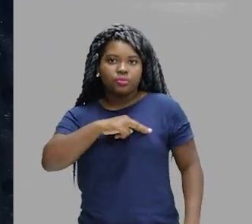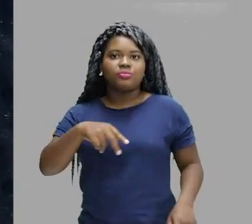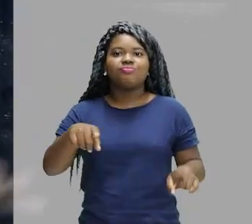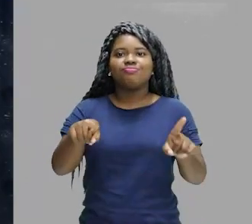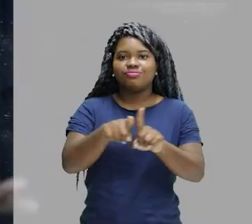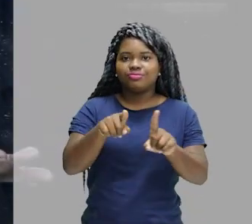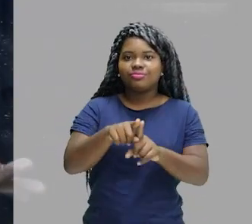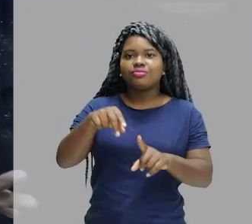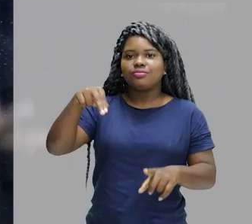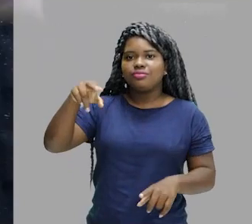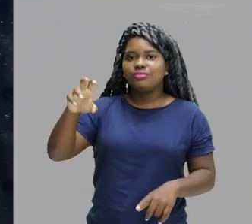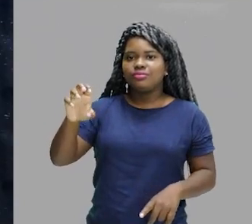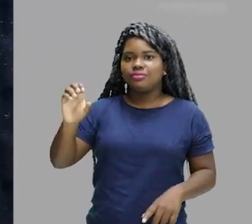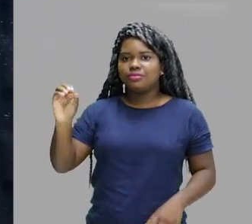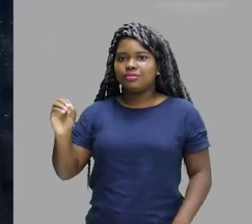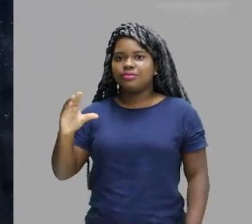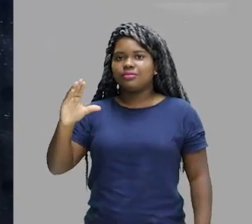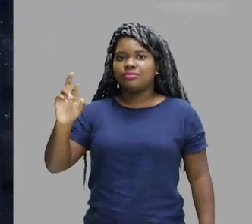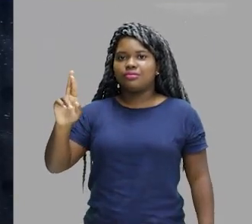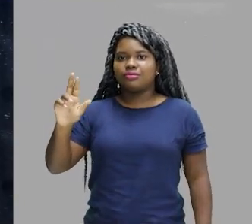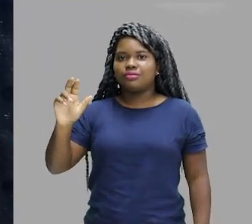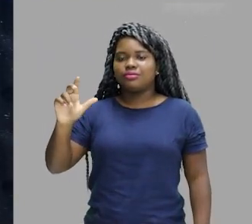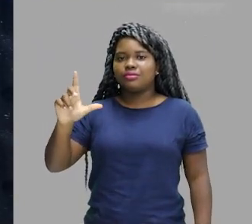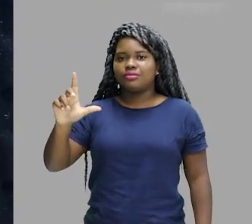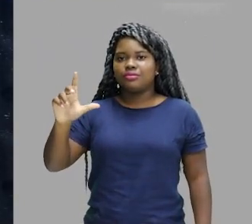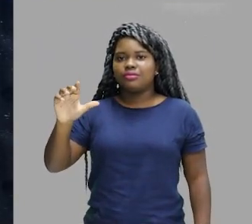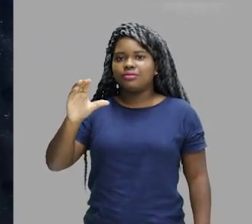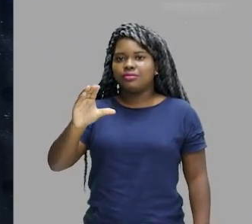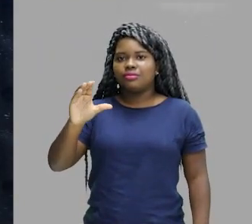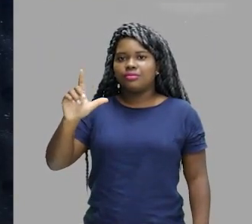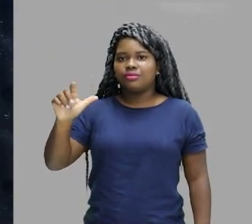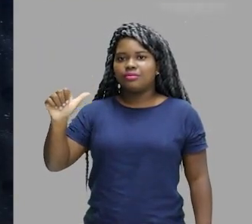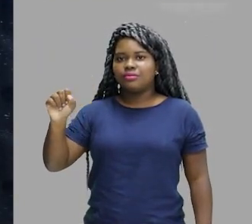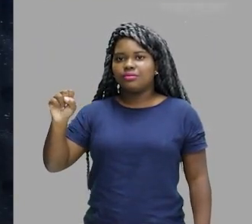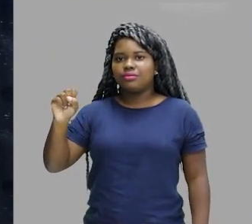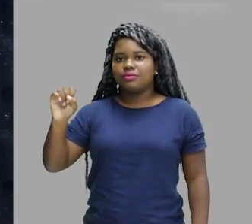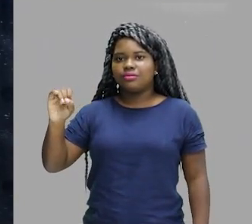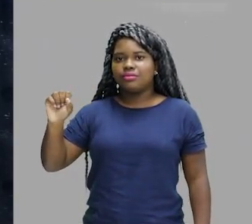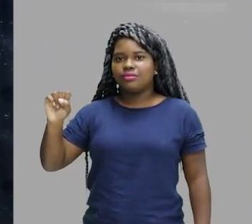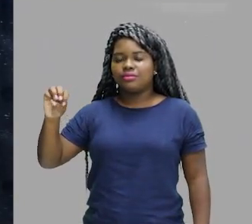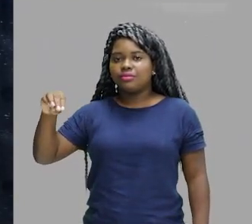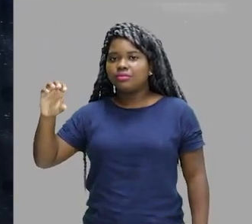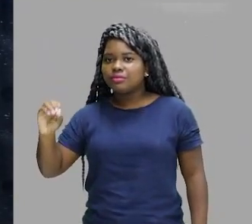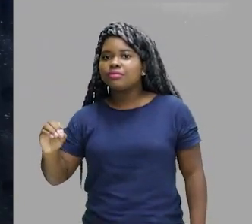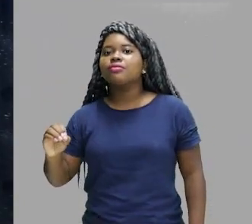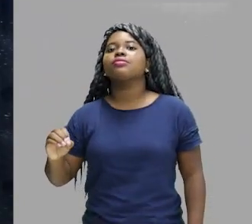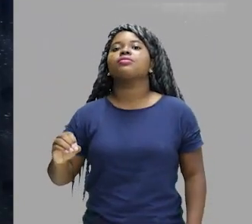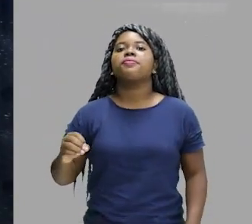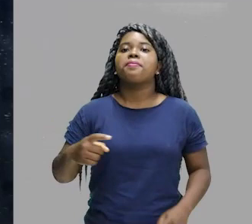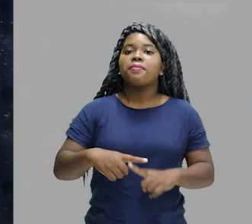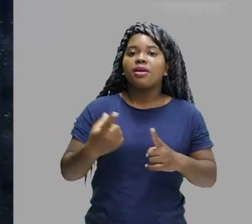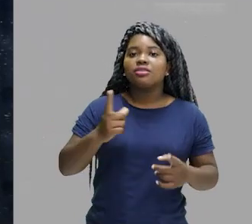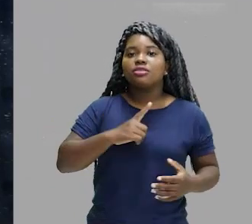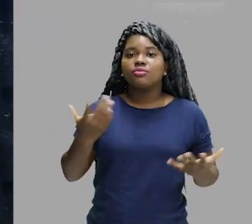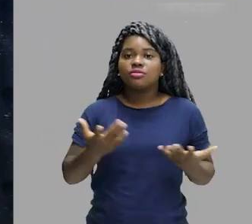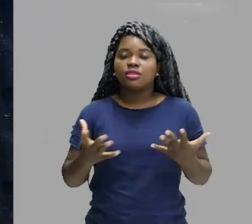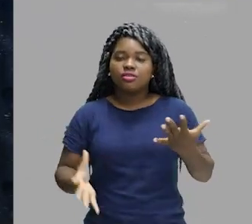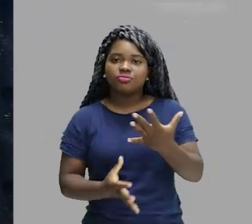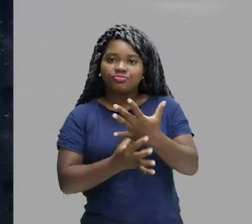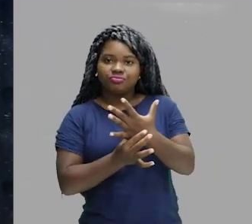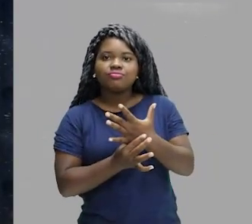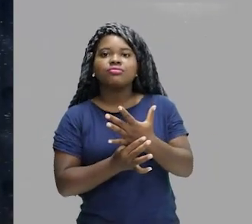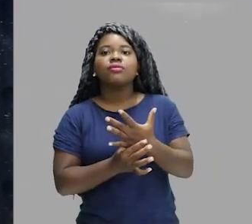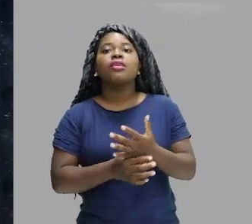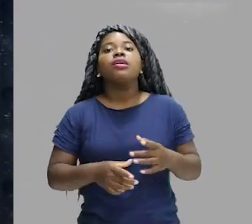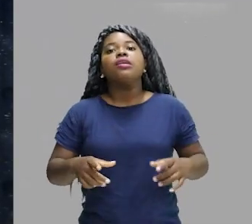ainda vamos falar de impressionismo e pós-impressionismo, isto com situações pontuais, mas não teve só essa situação, não. A